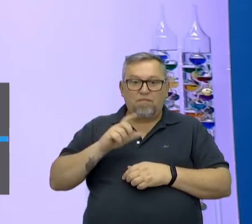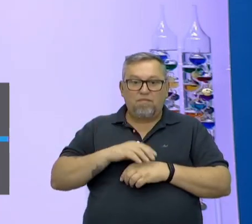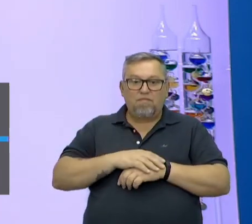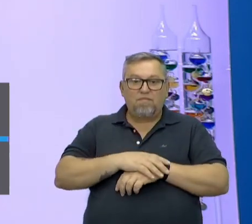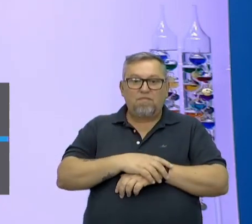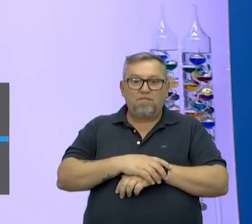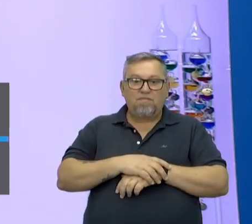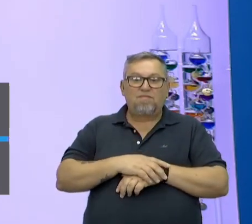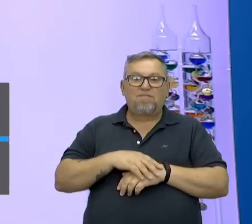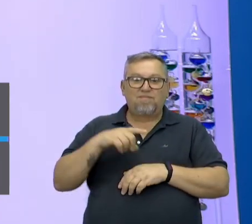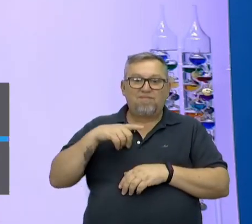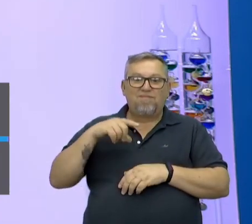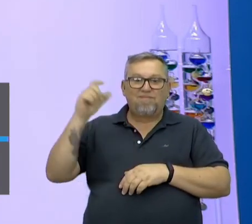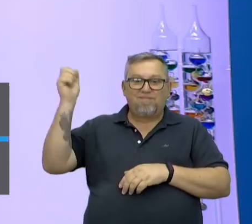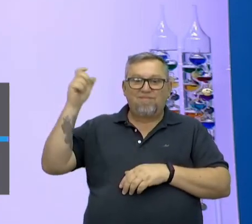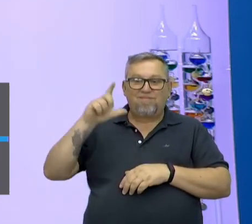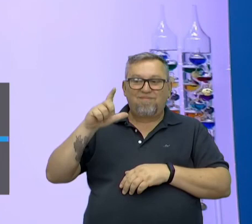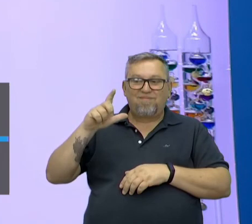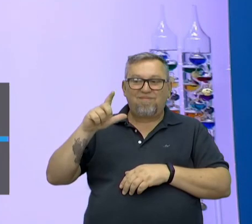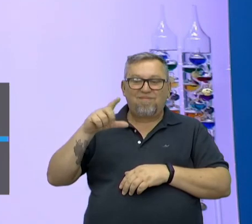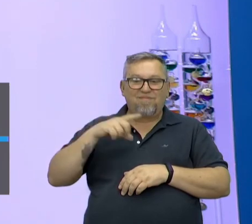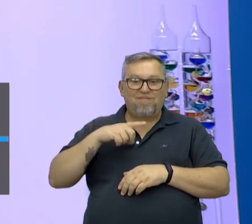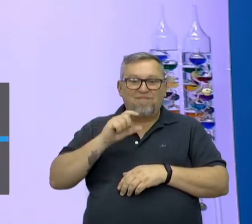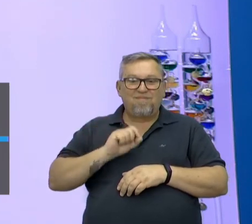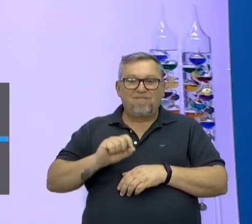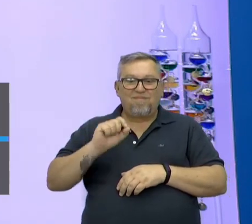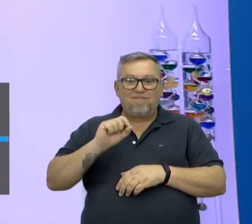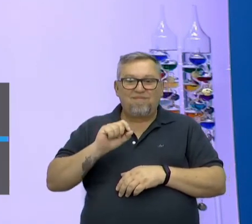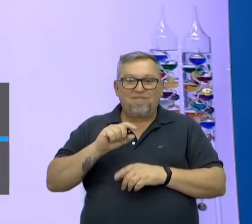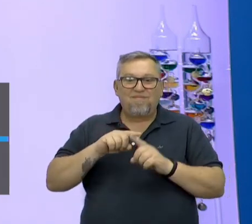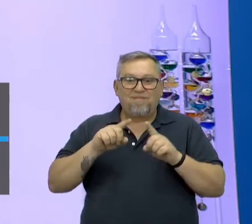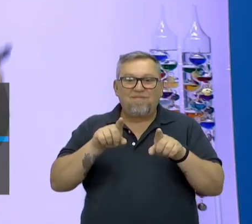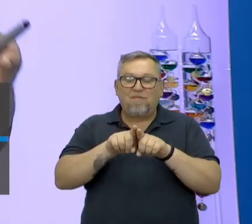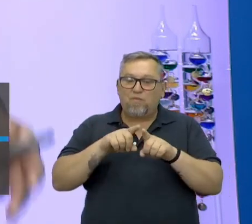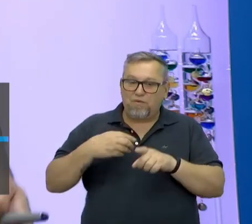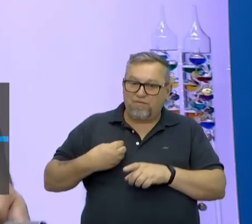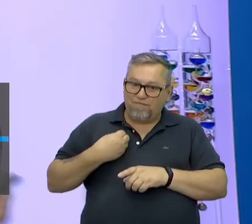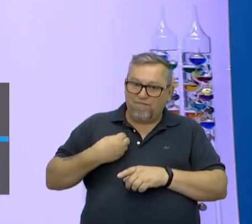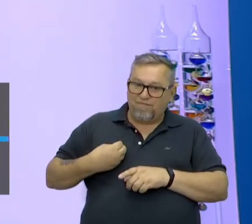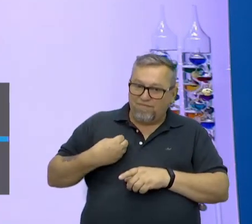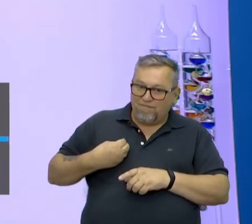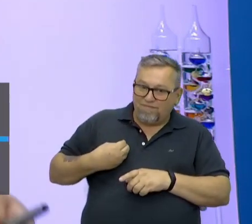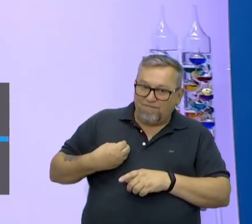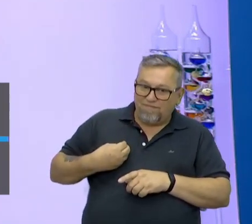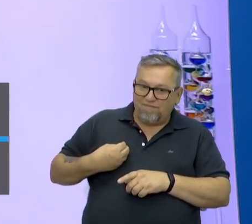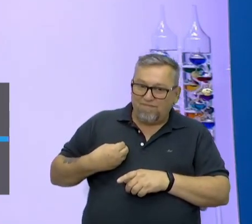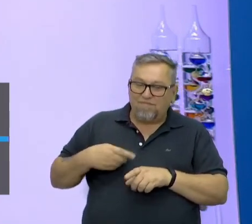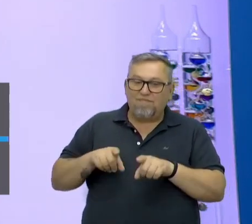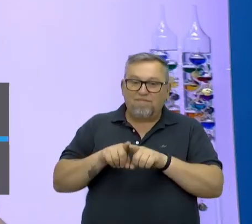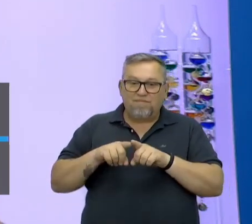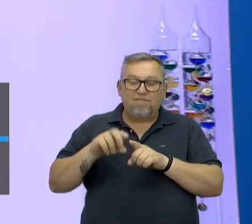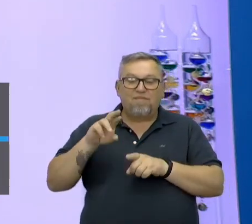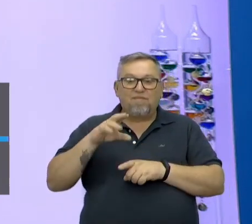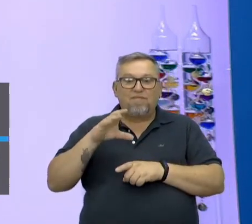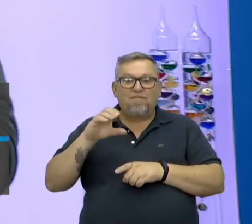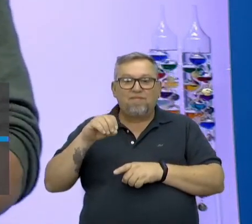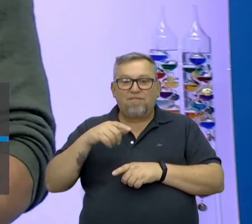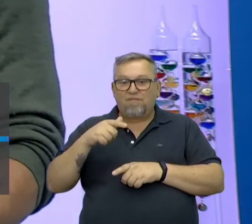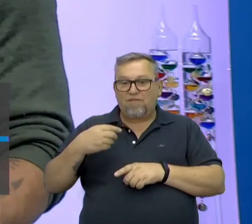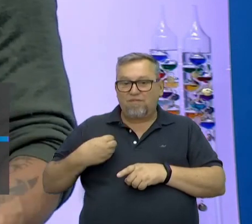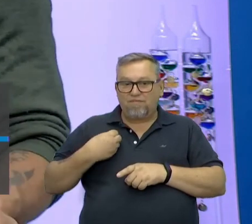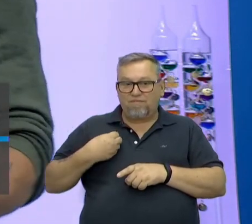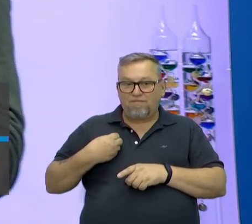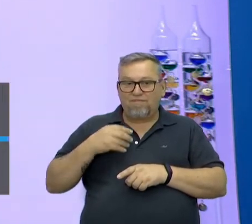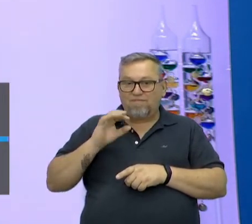estrela vizinha aqui, que fornece energia para a Terra e vida, né? Porque se não for o Sol, a radiação não tem vida, né,